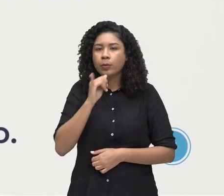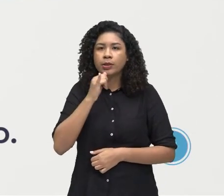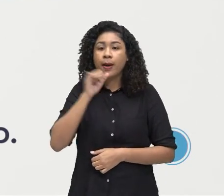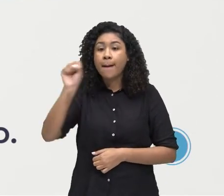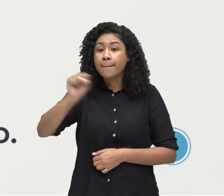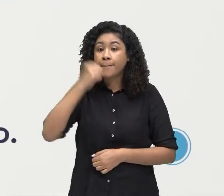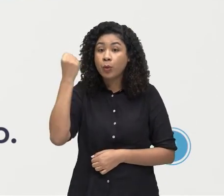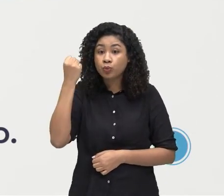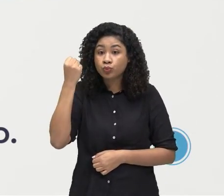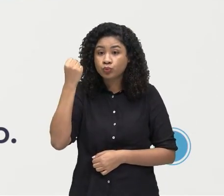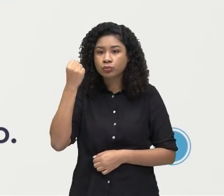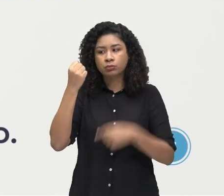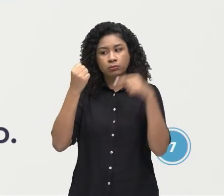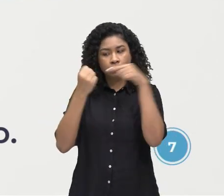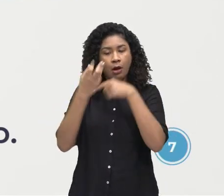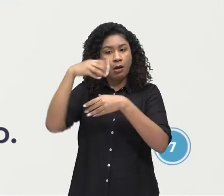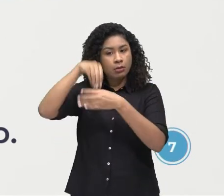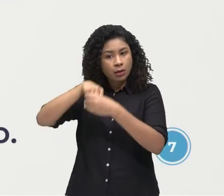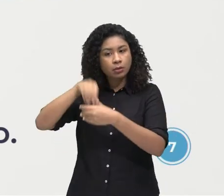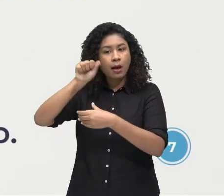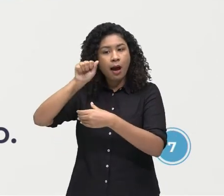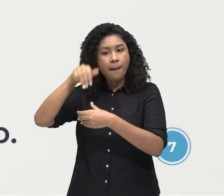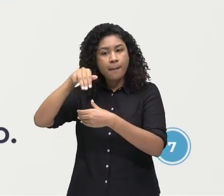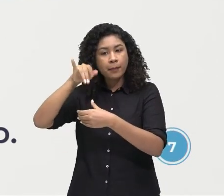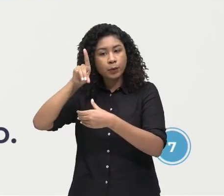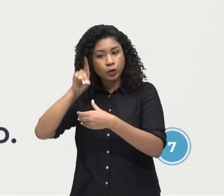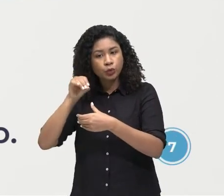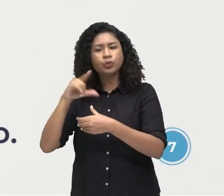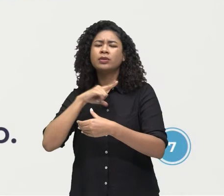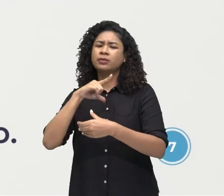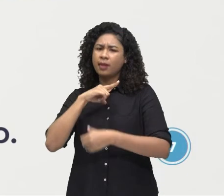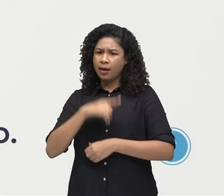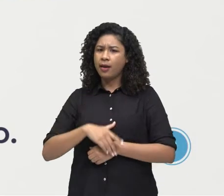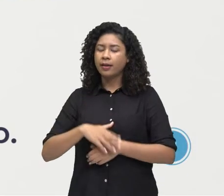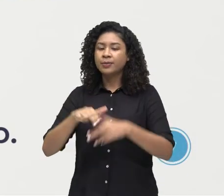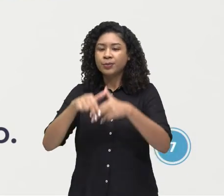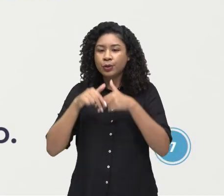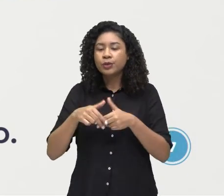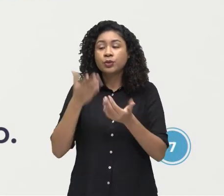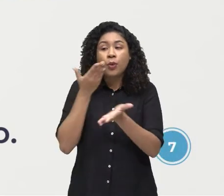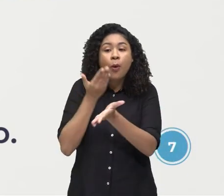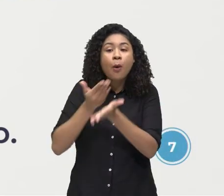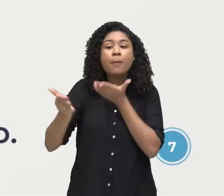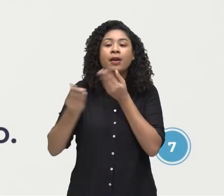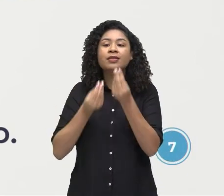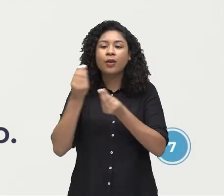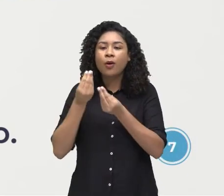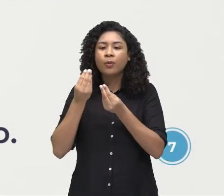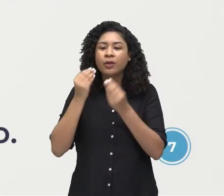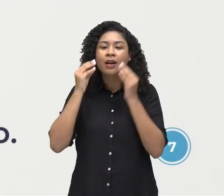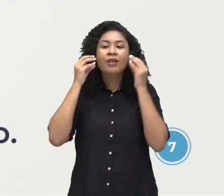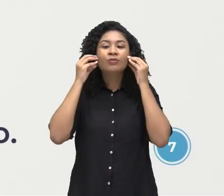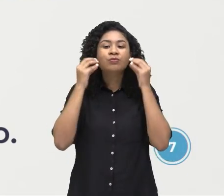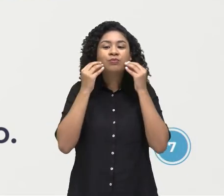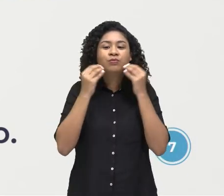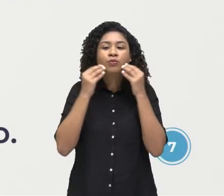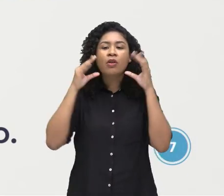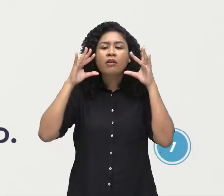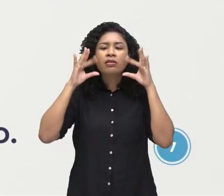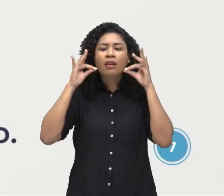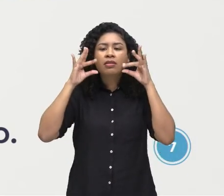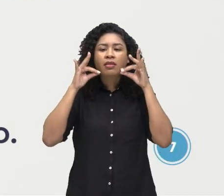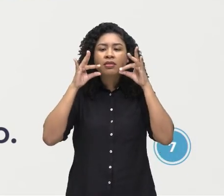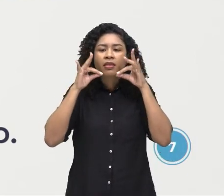pão, a gente automaticamente, né, qualquer alimento, mas automaticamente a gente vai começar a salivar. Na nossa